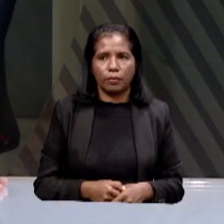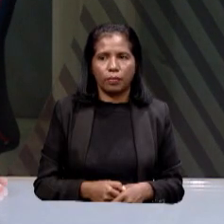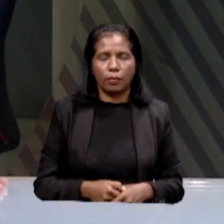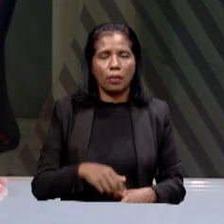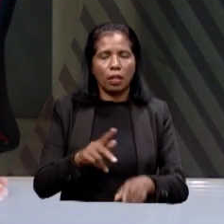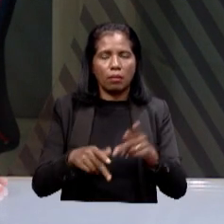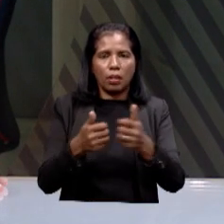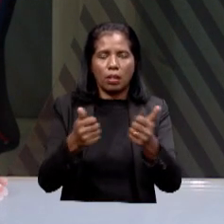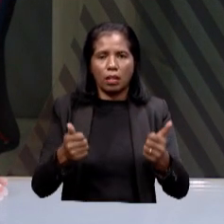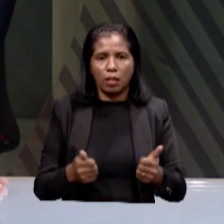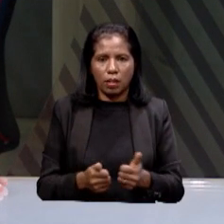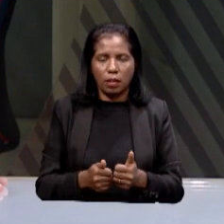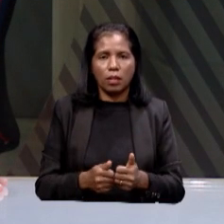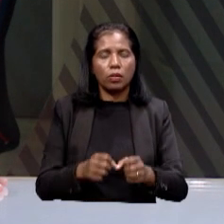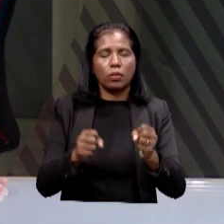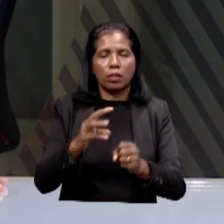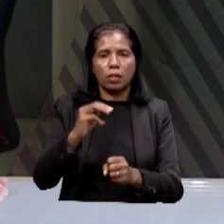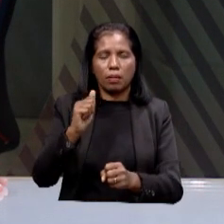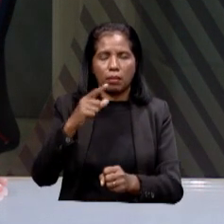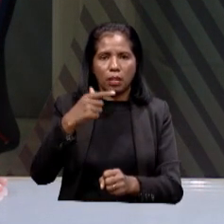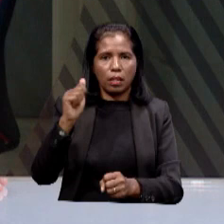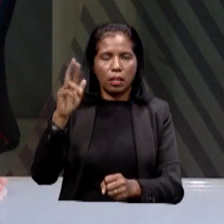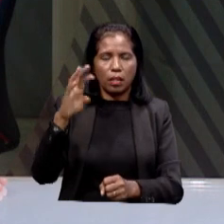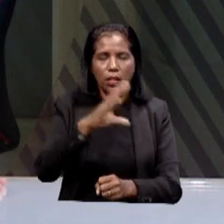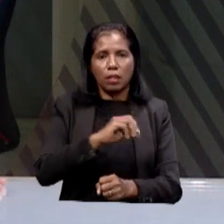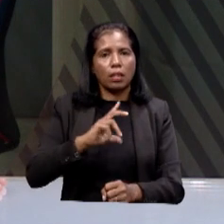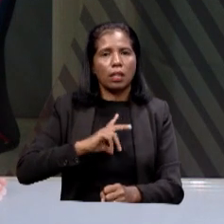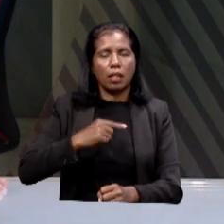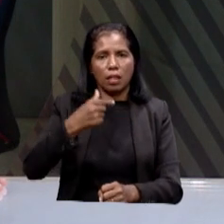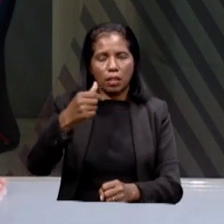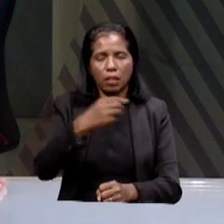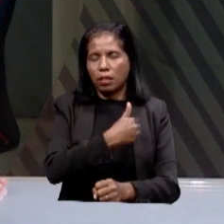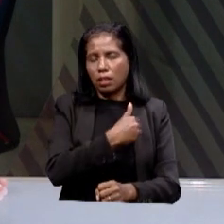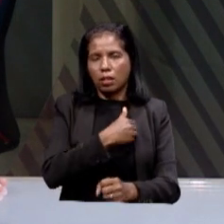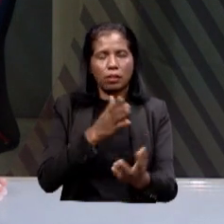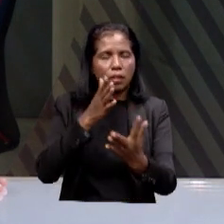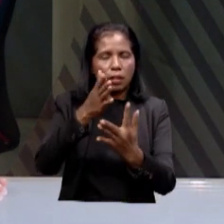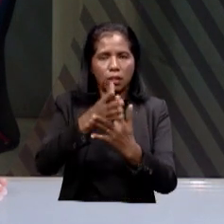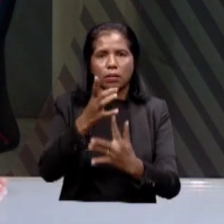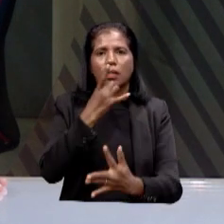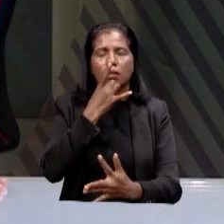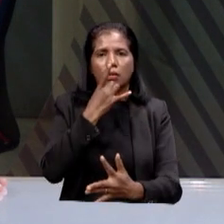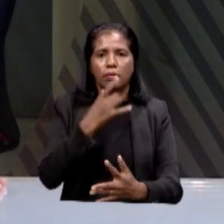Comunidade Aldeia de Saguaçu, Samalari, posto administrativo Laga, se dá o acesso para a eletricidade.